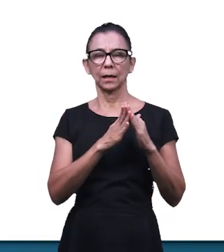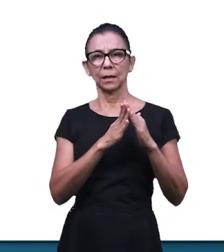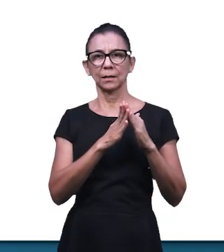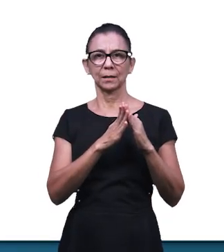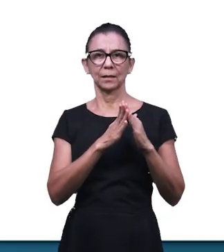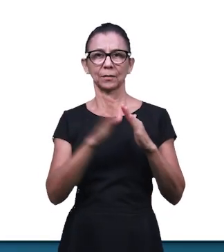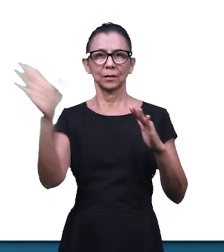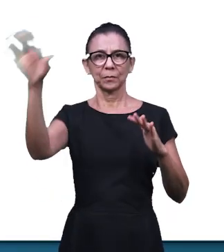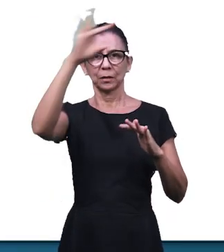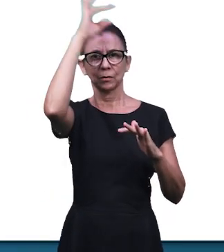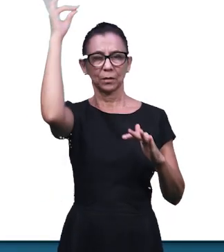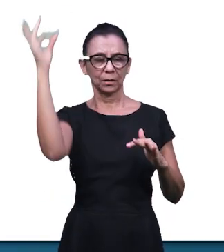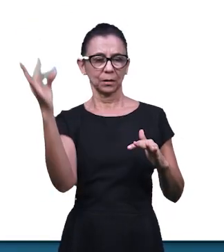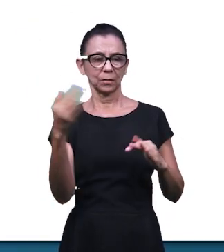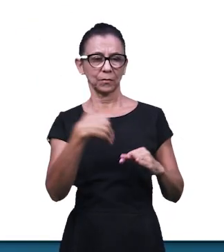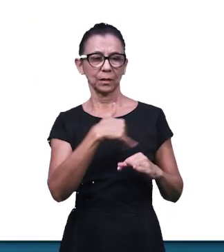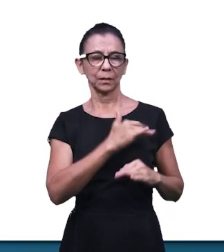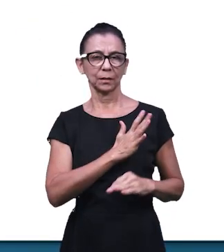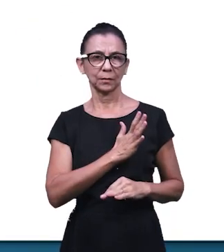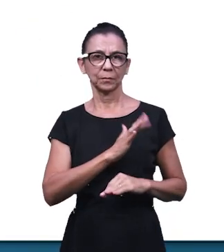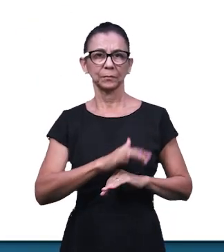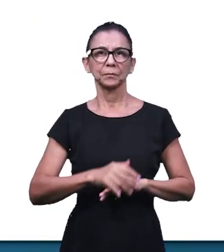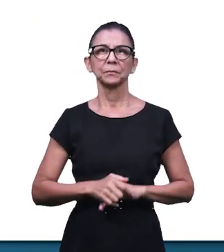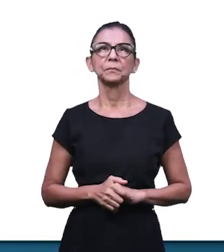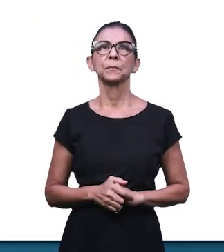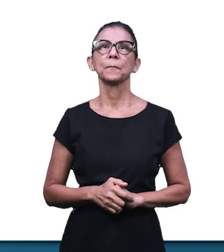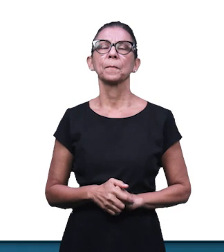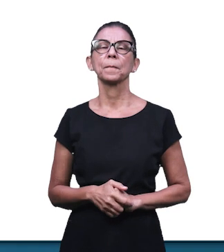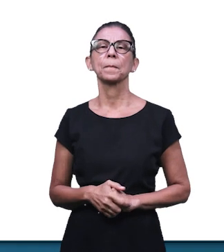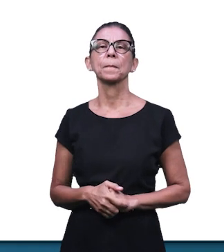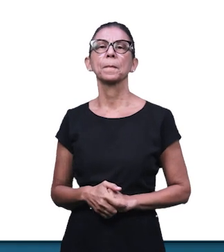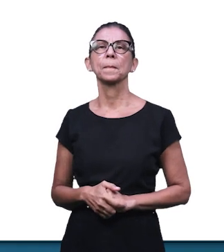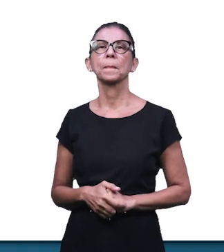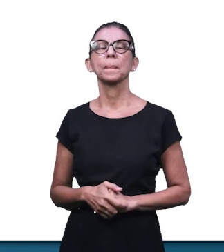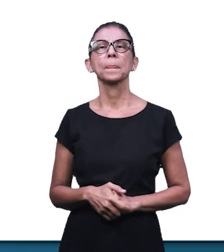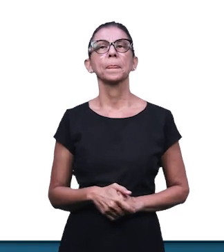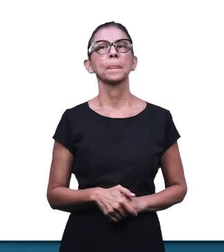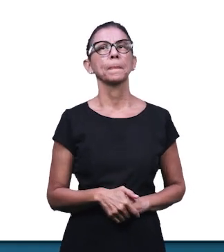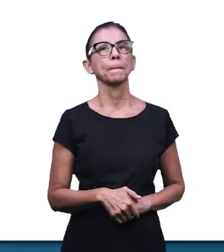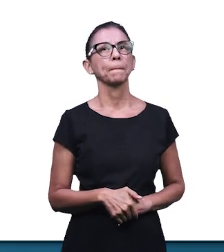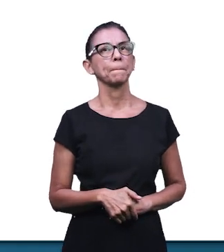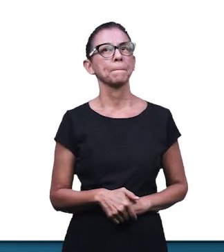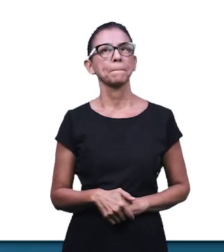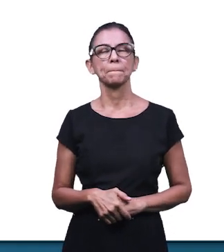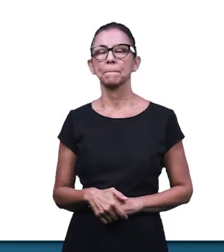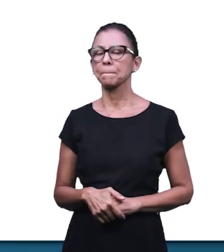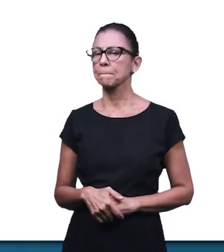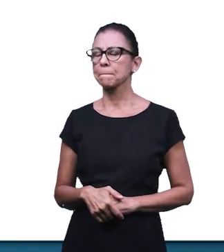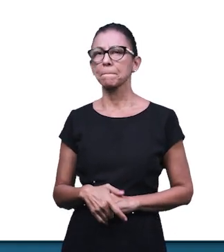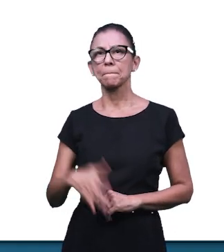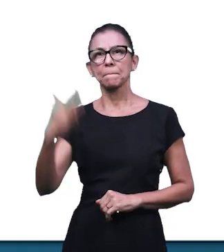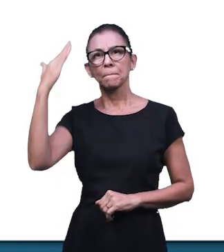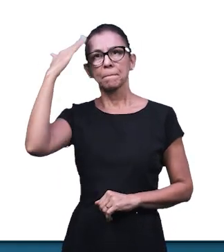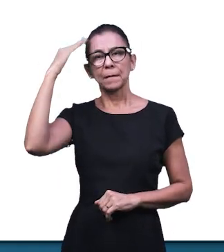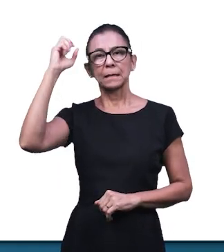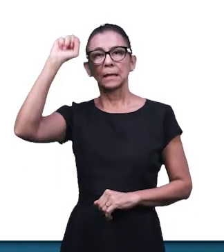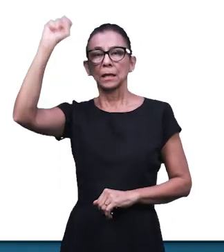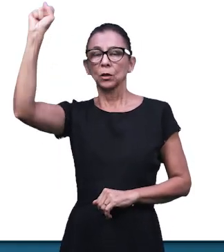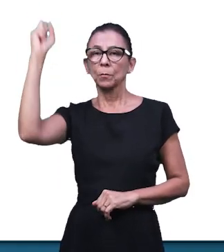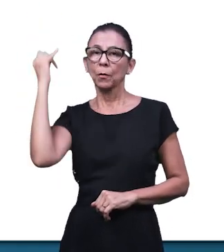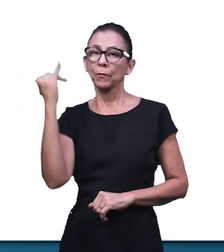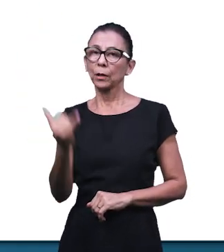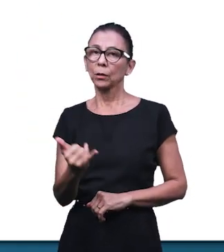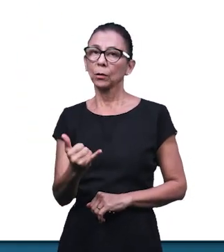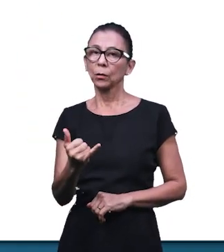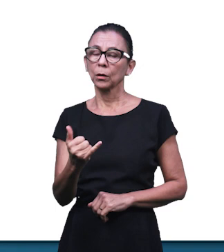E Salomão não permitiu na construção do templo o uso de martelos e ferramentas, e nem